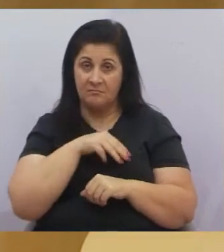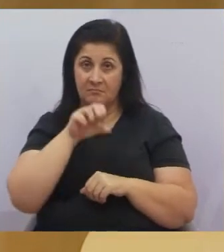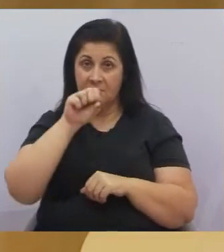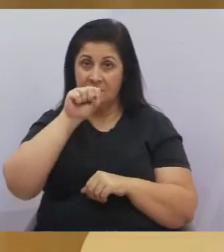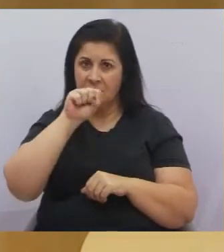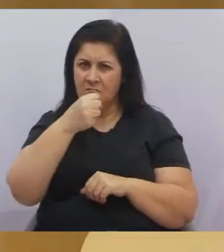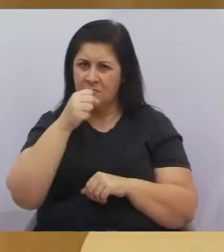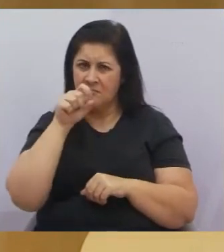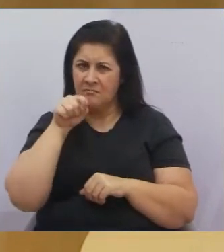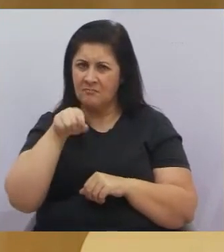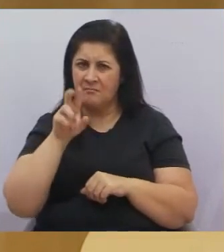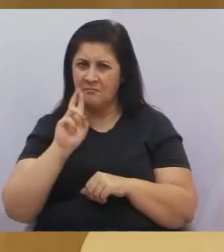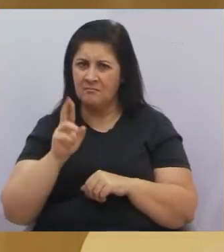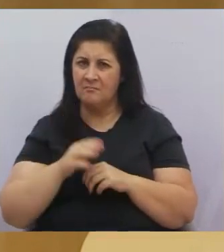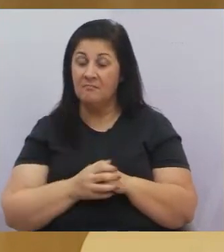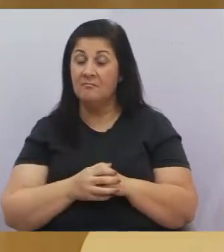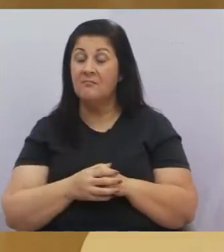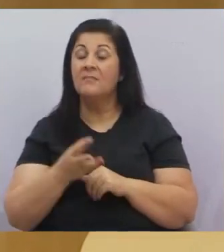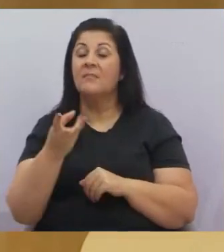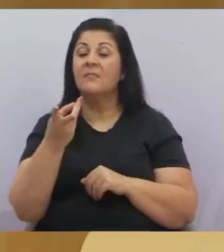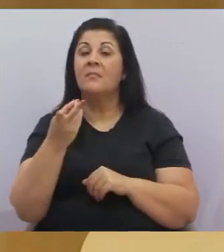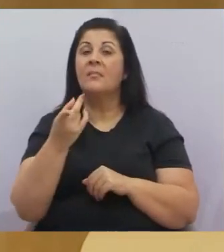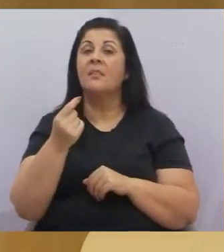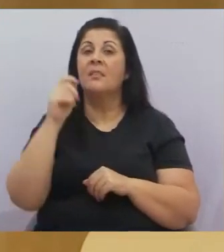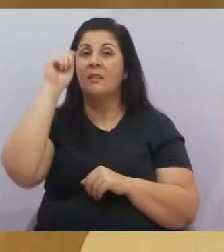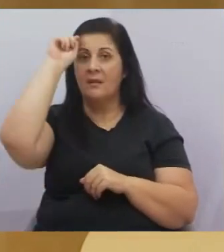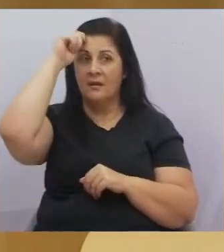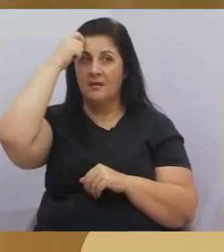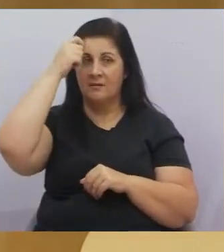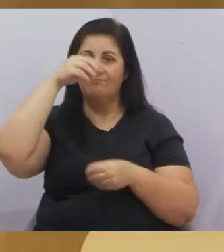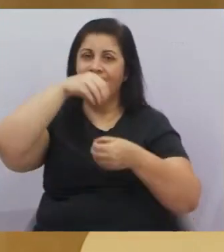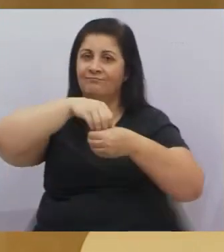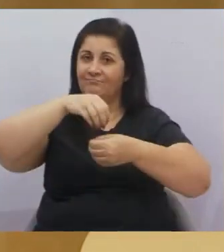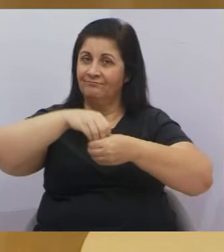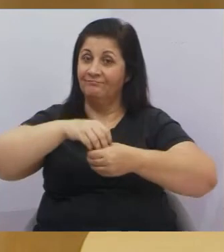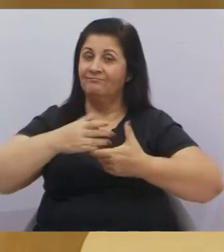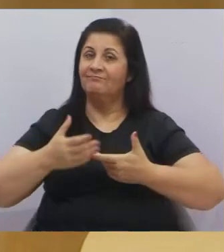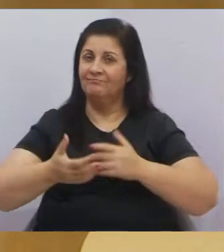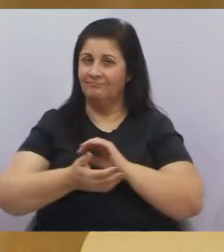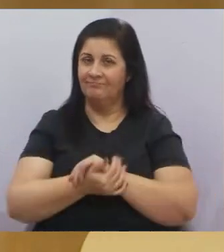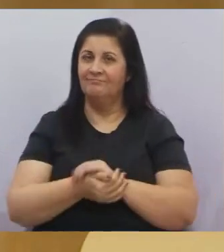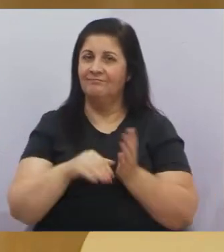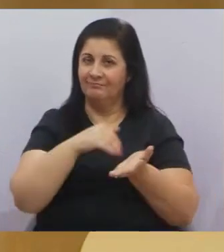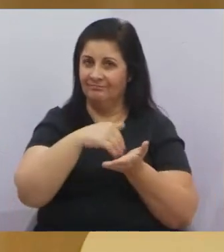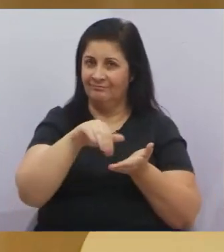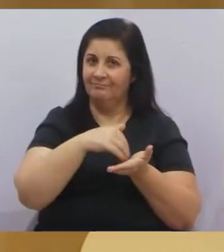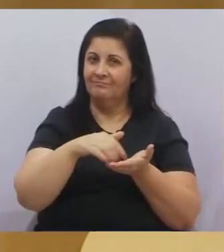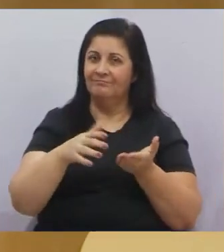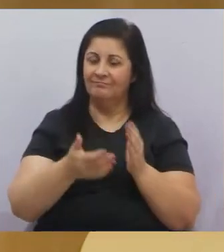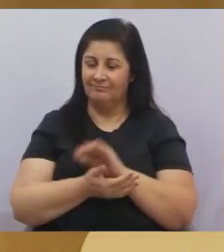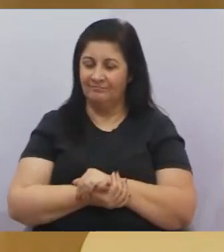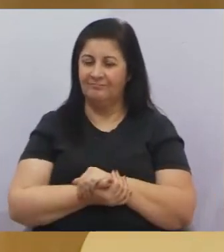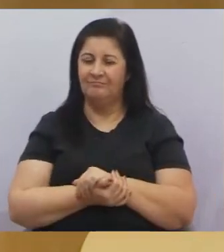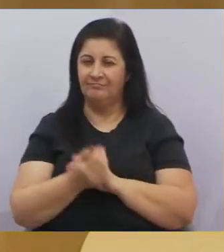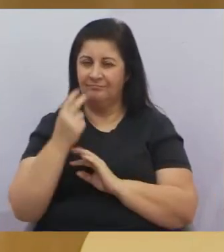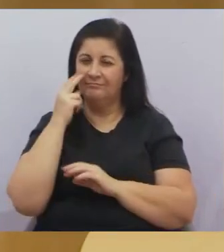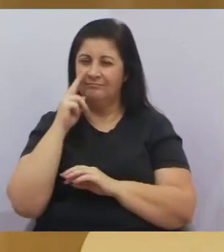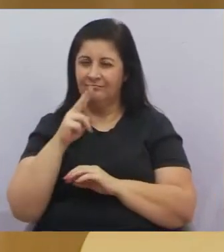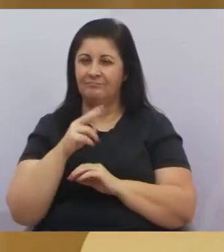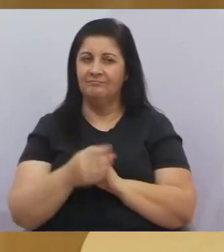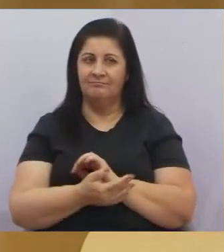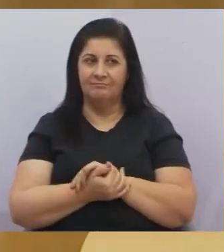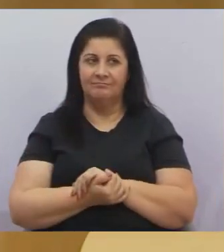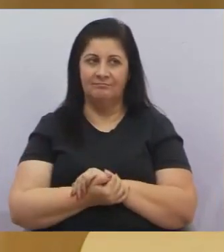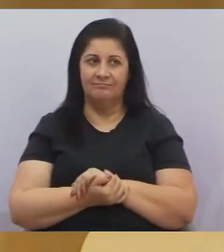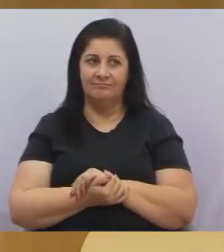8.313. Vamos ver quantos negros vão estar dentro aqui dessa secretaria, que tem esses valores aí, e